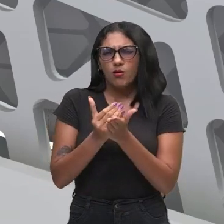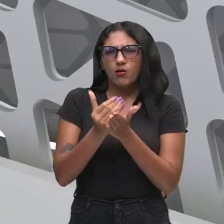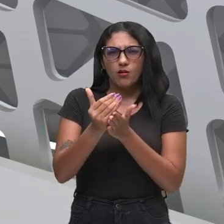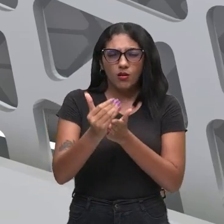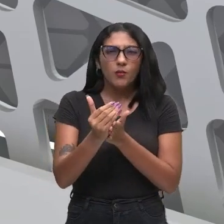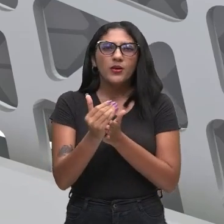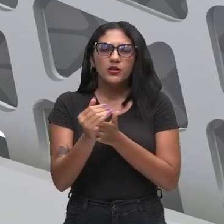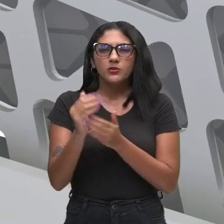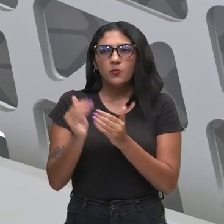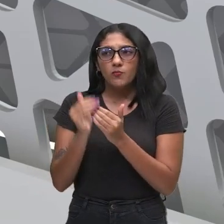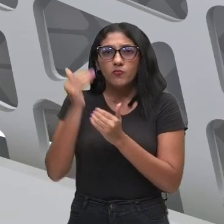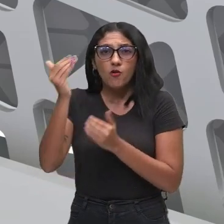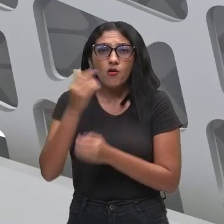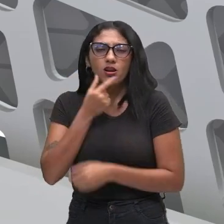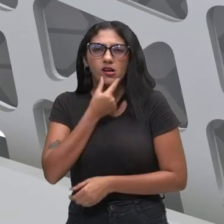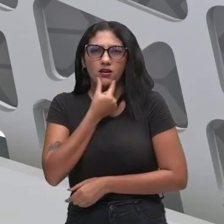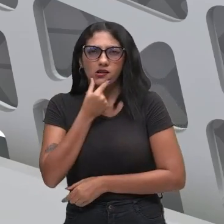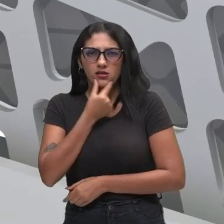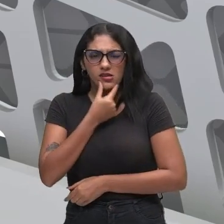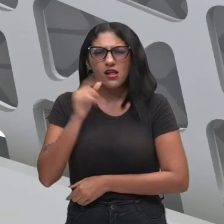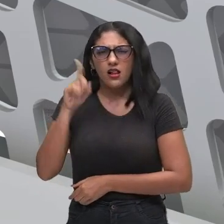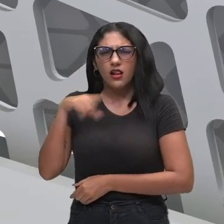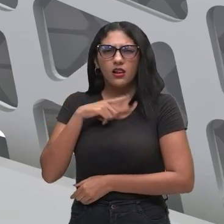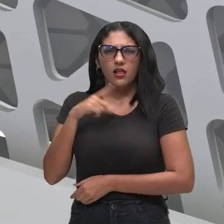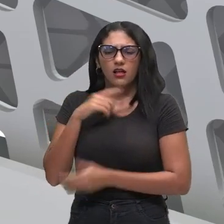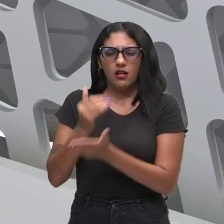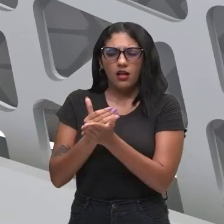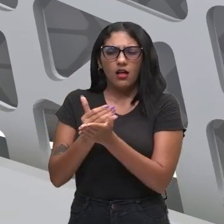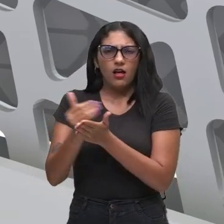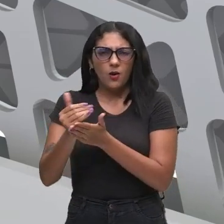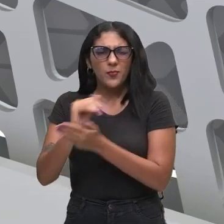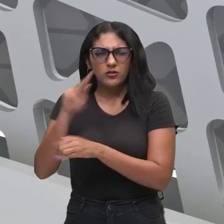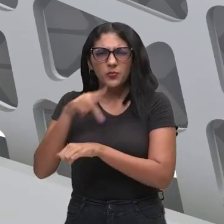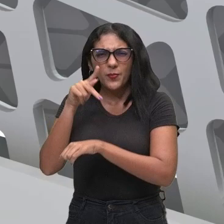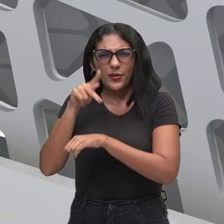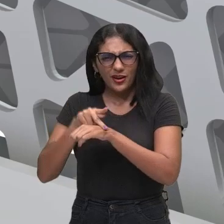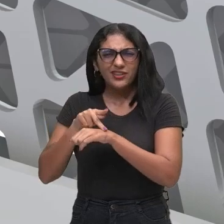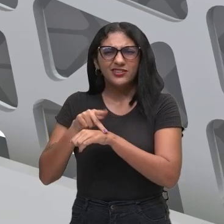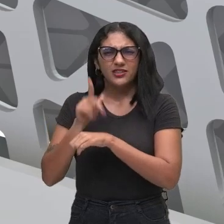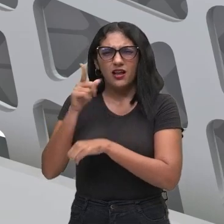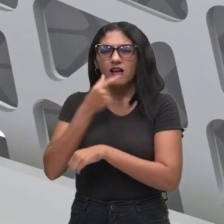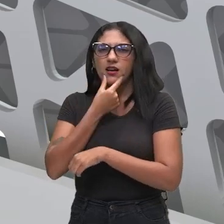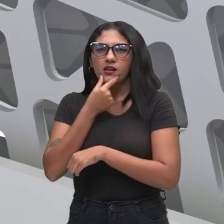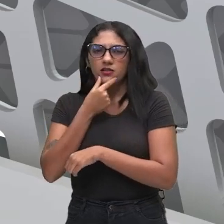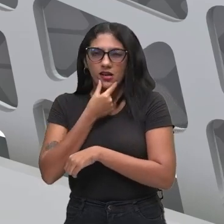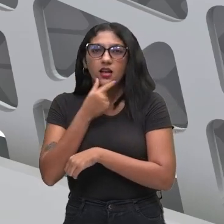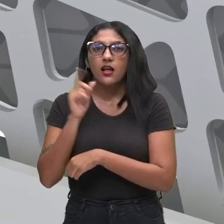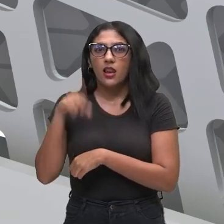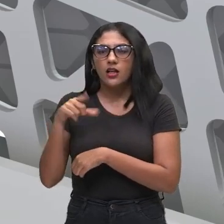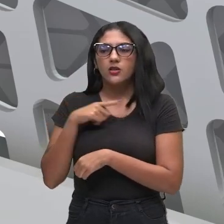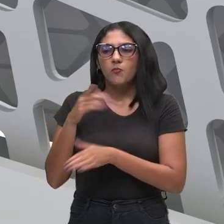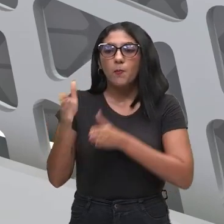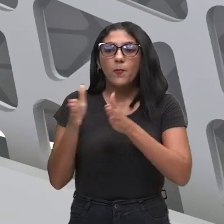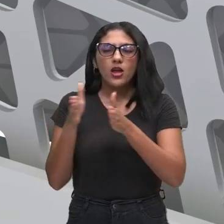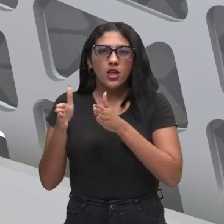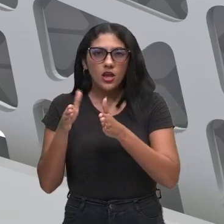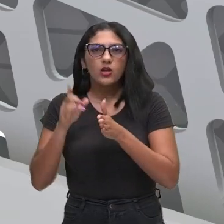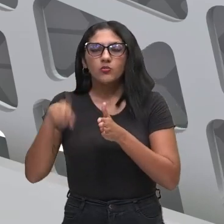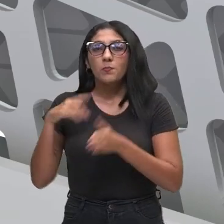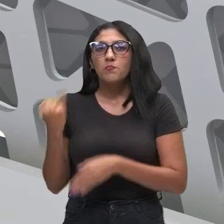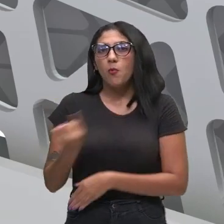na Inglaterra, onde teve início a Revolução Industrial, aquilo foi uma etapa muito importante para o avanço, né,